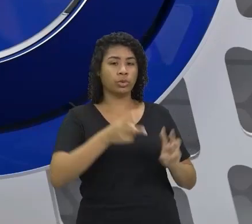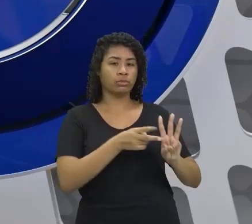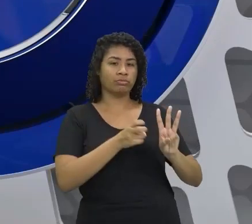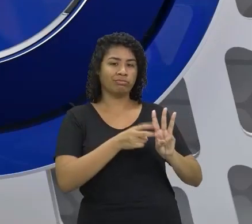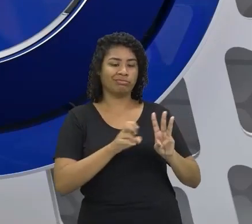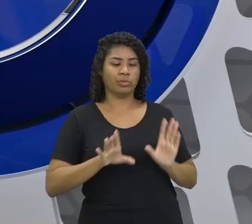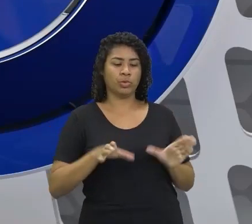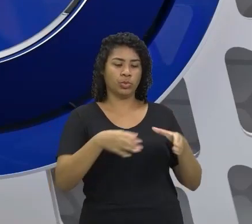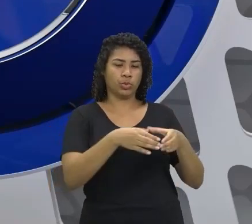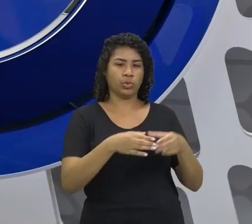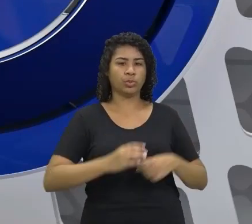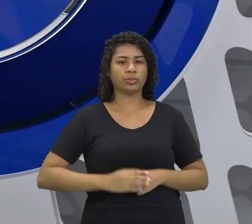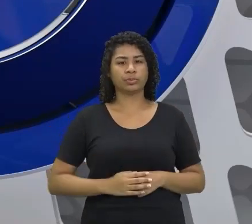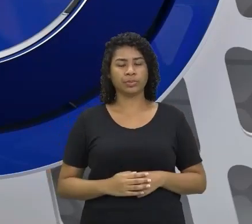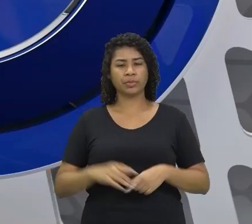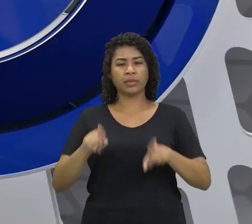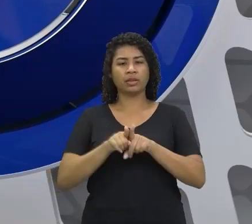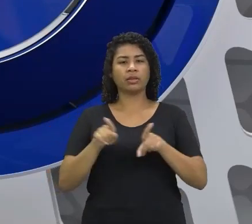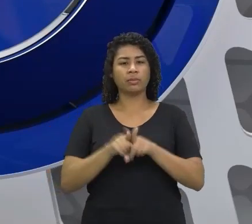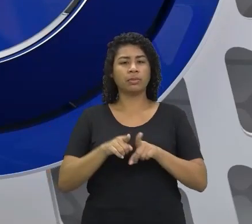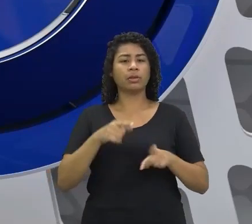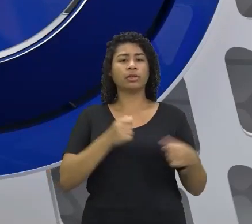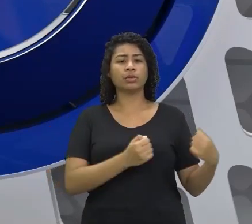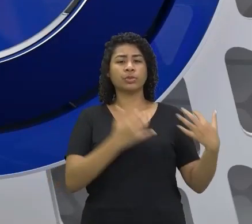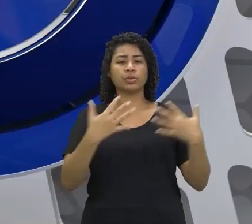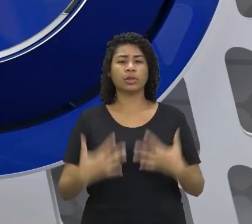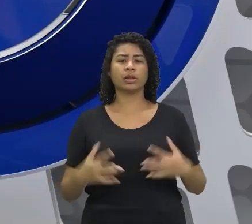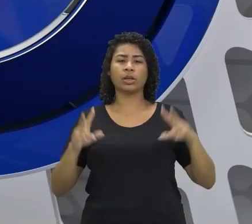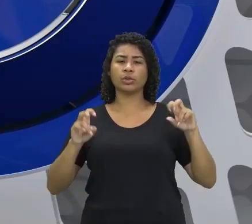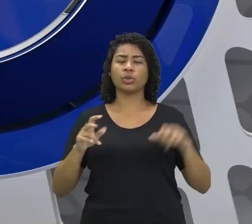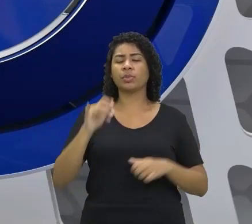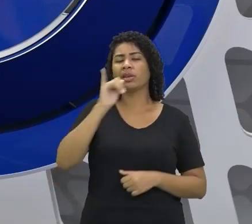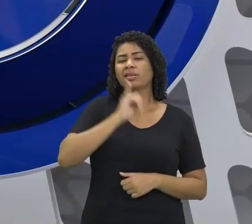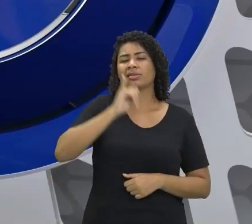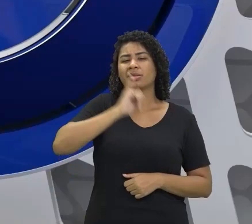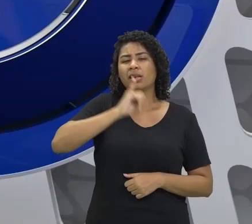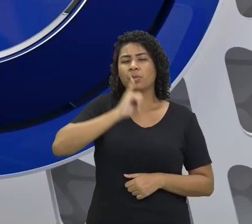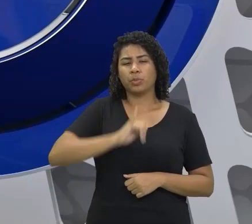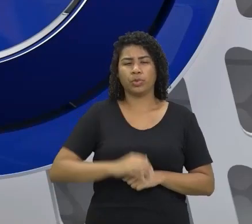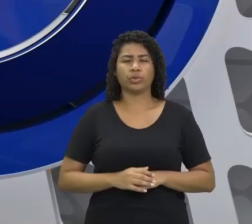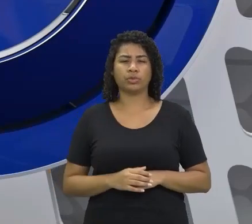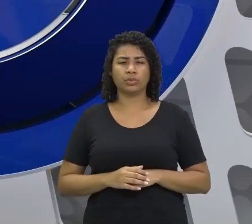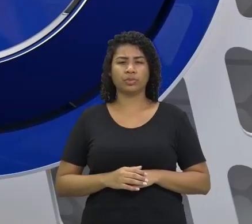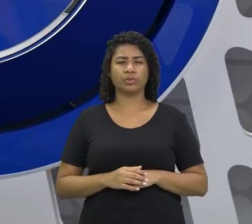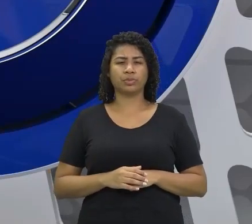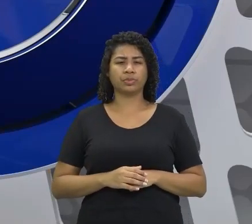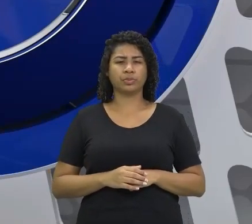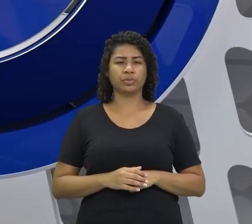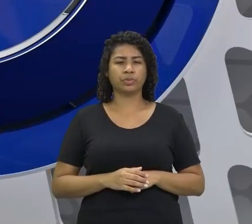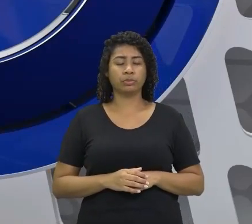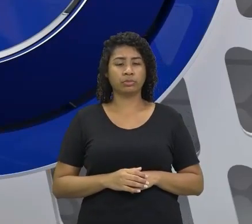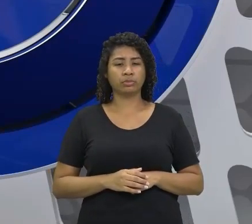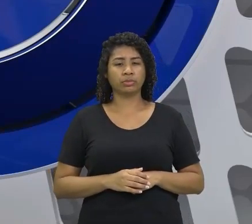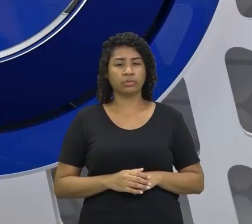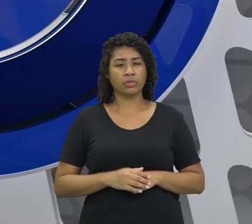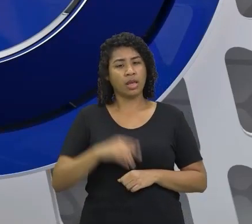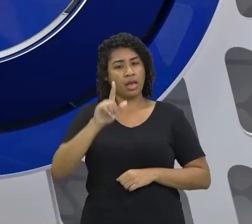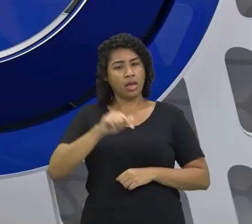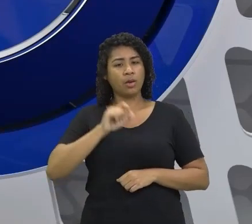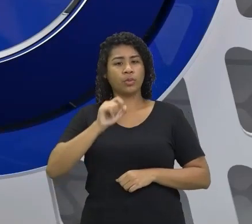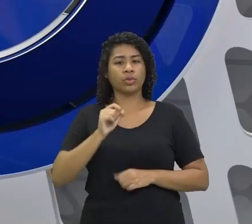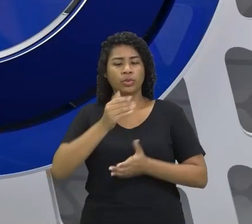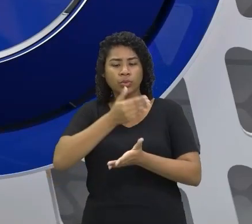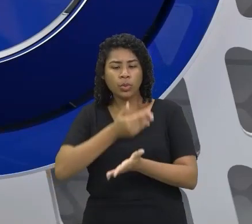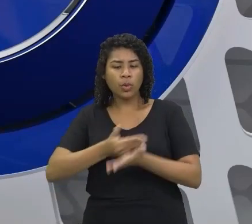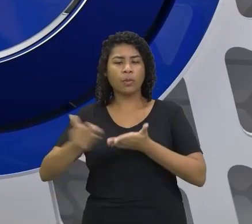essa questão das características gerais da espiritualidade indígena, eu dei alguns exemplos, tanto de ritual de iniciação entre os Carajás